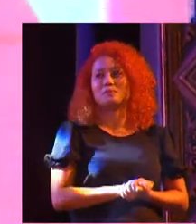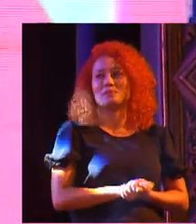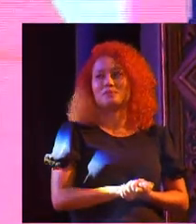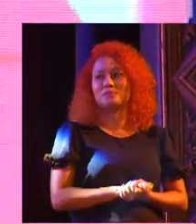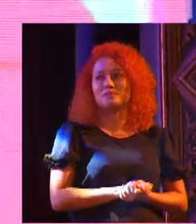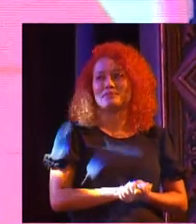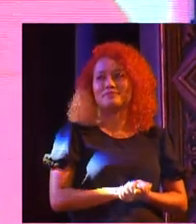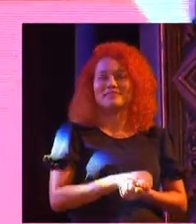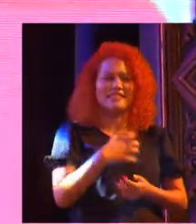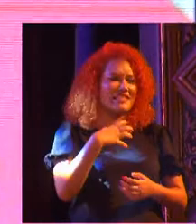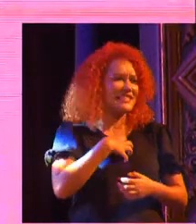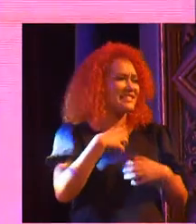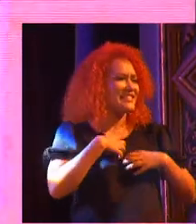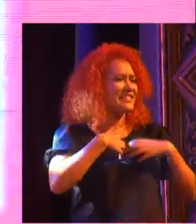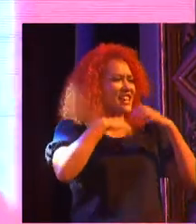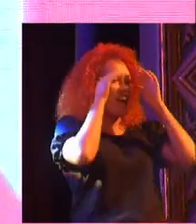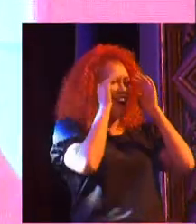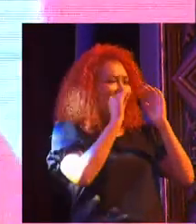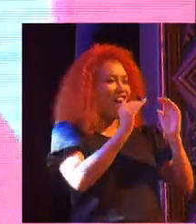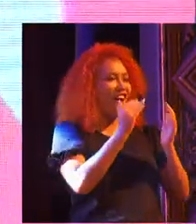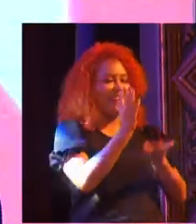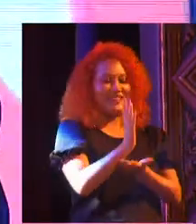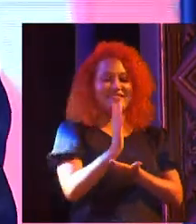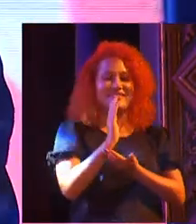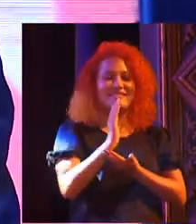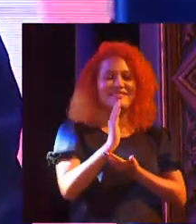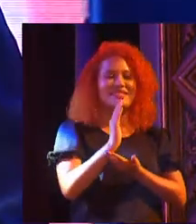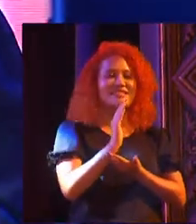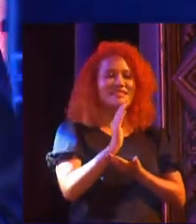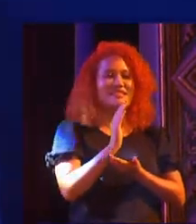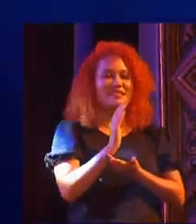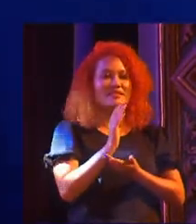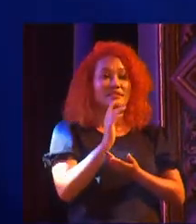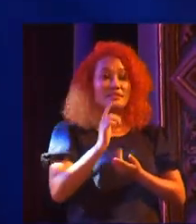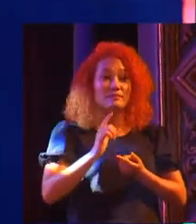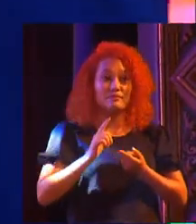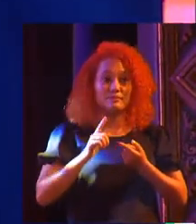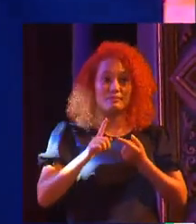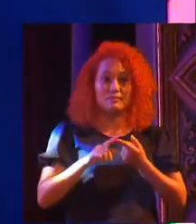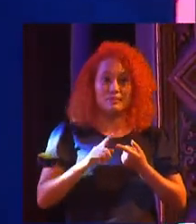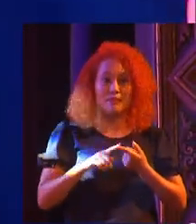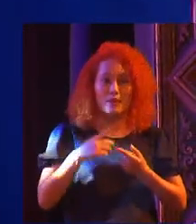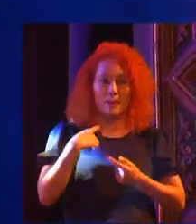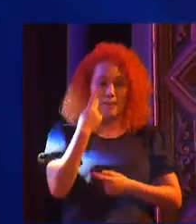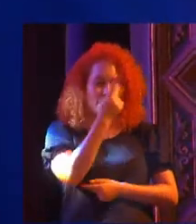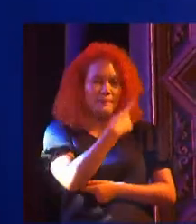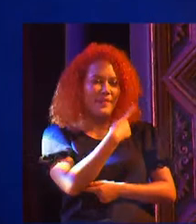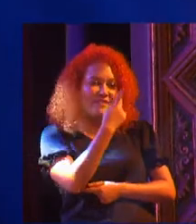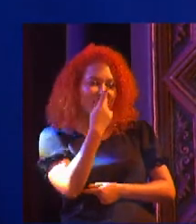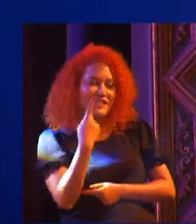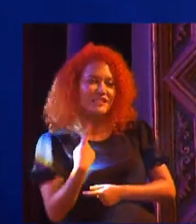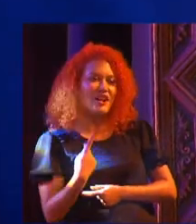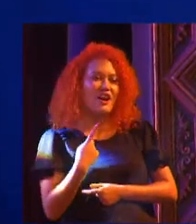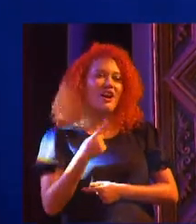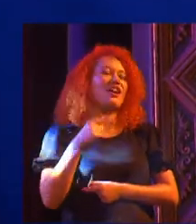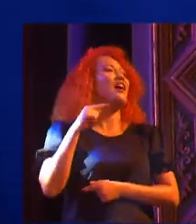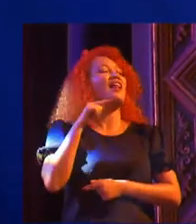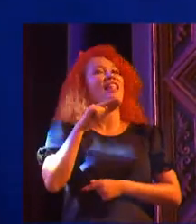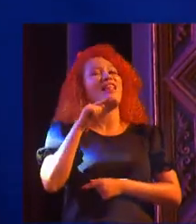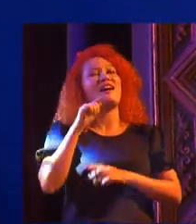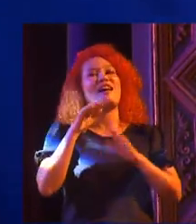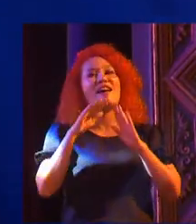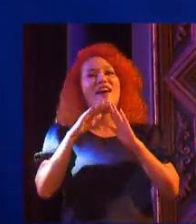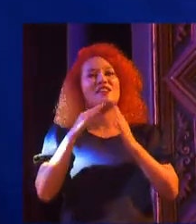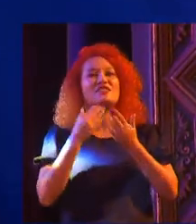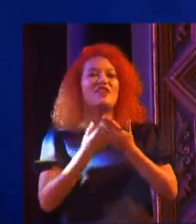é uma grande honra, né, estar com esse prêmio aqui, receber esse prêmio. Lembrando dos meus professores, professor Altino Pimenta, sempre que eu vejo uma